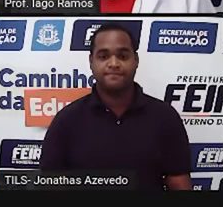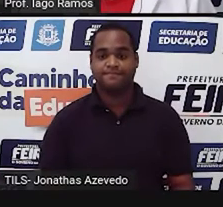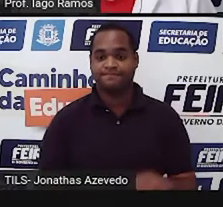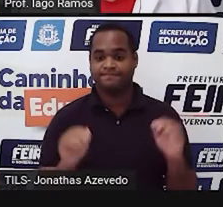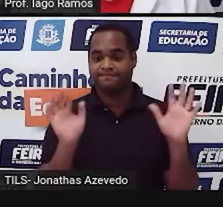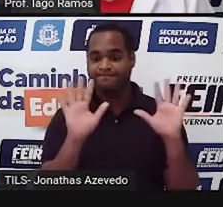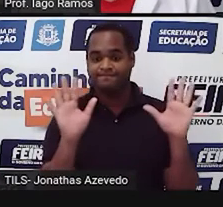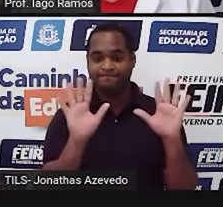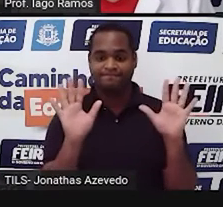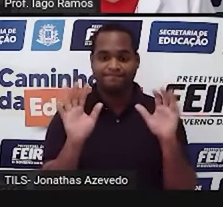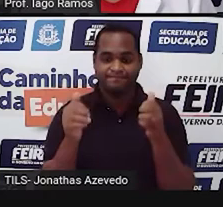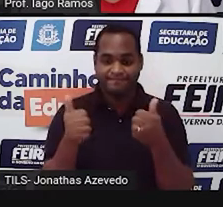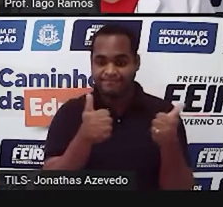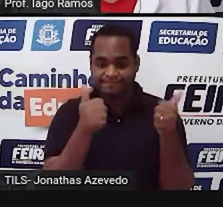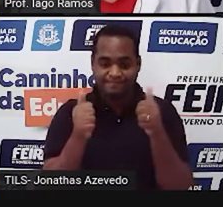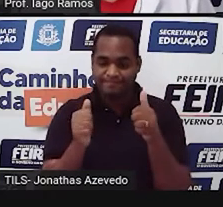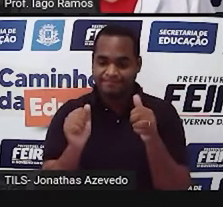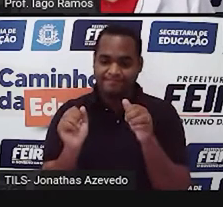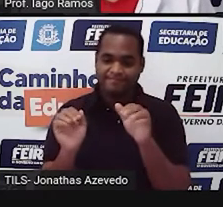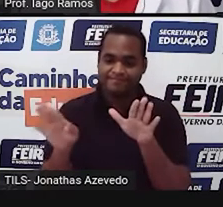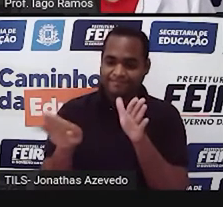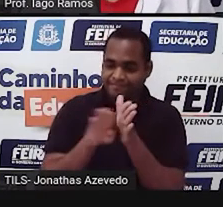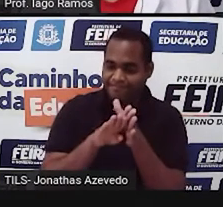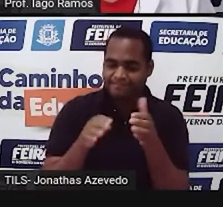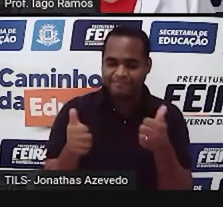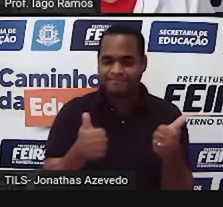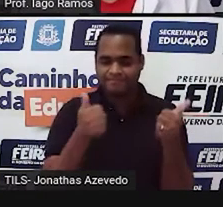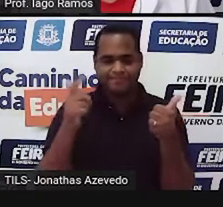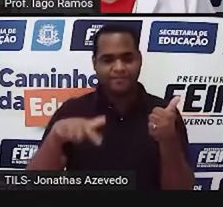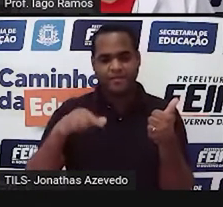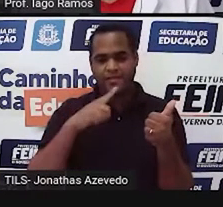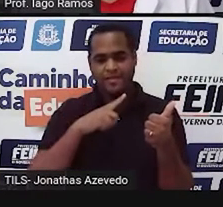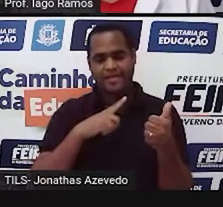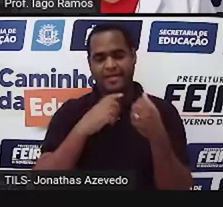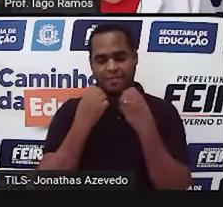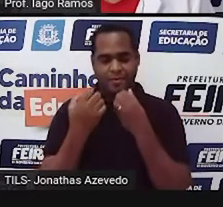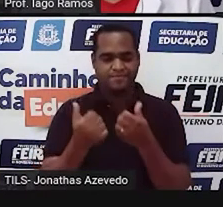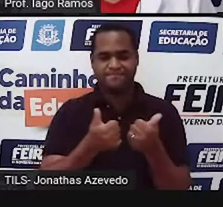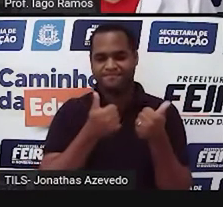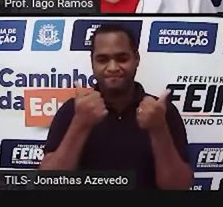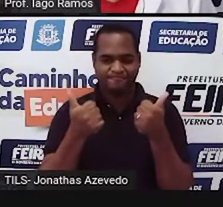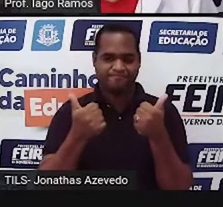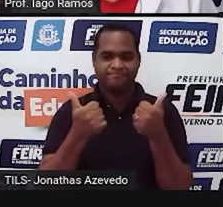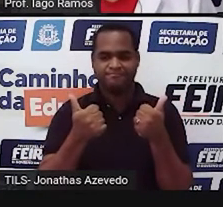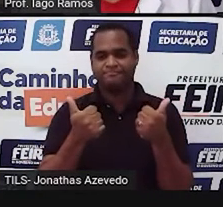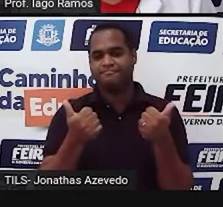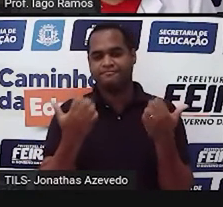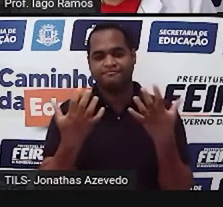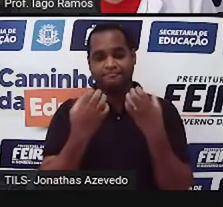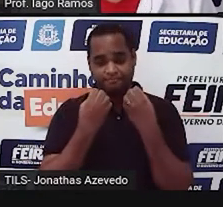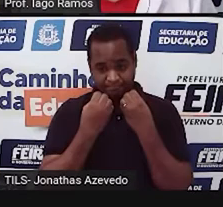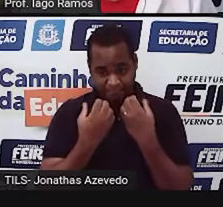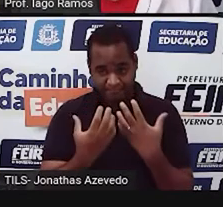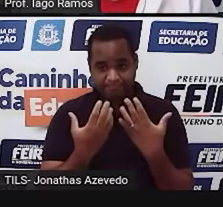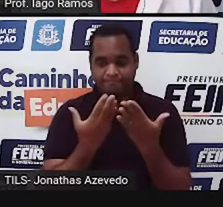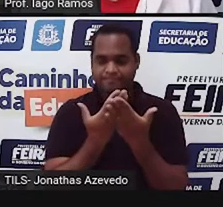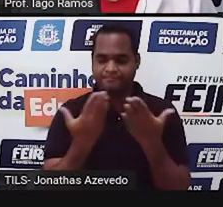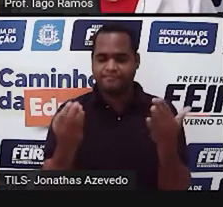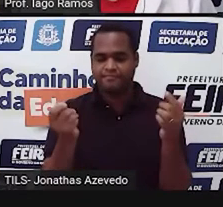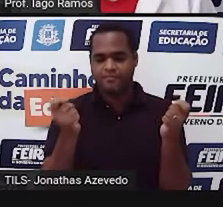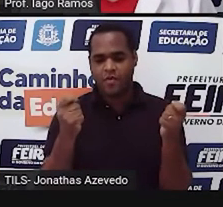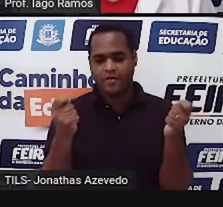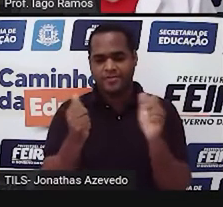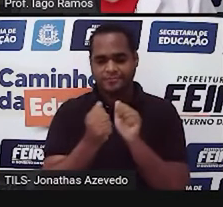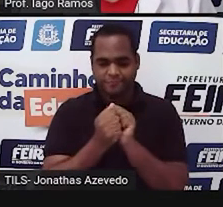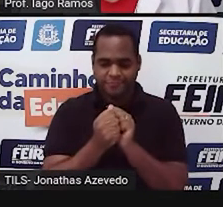Já chegamos Olha nós aqui mais uma vez a isso aí Que bom poder estar mais